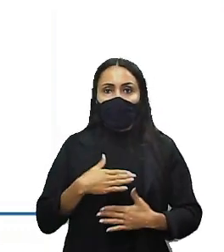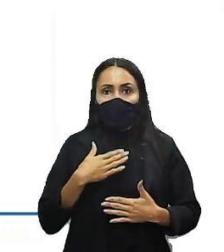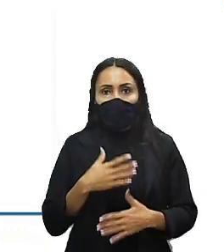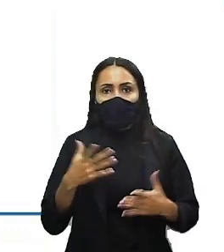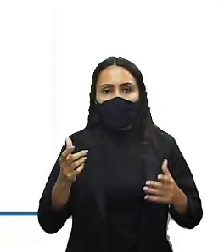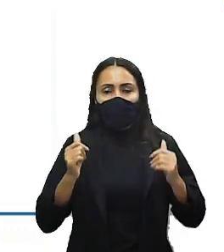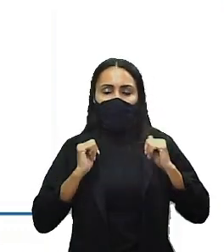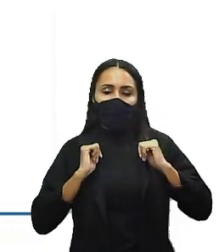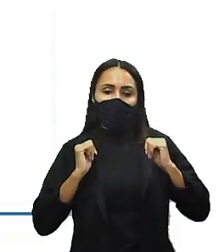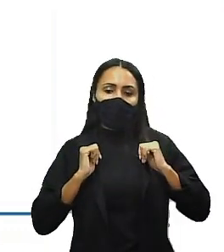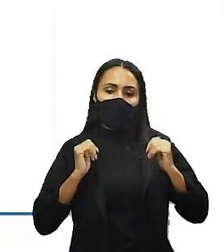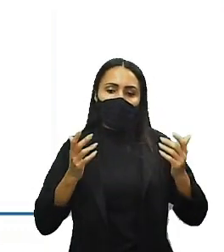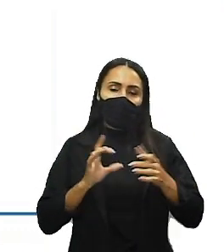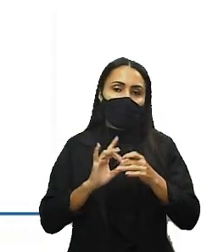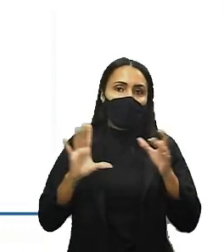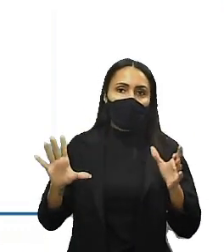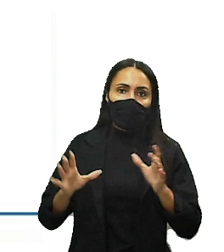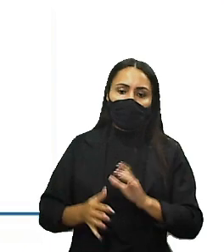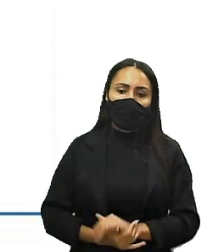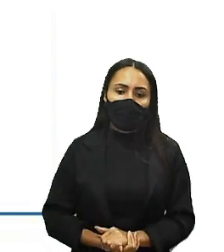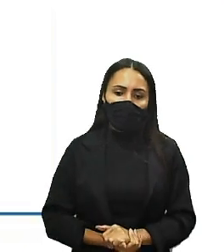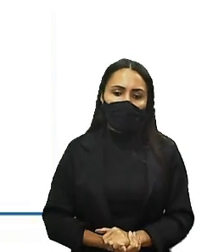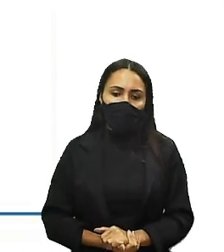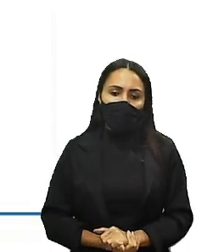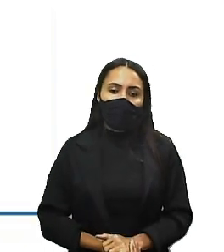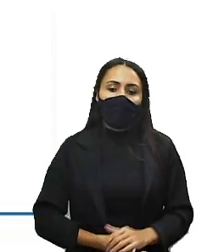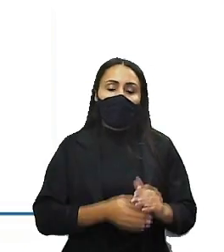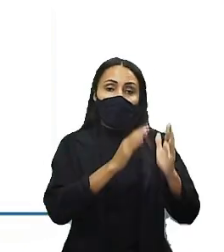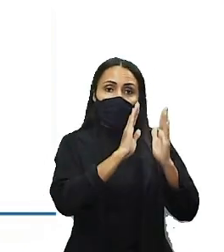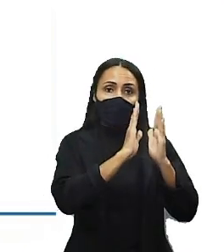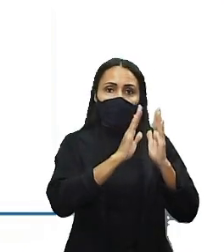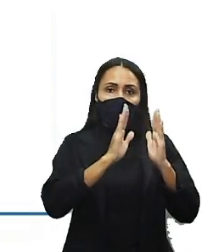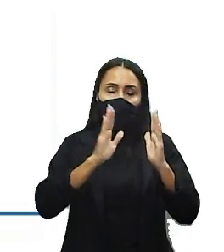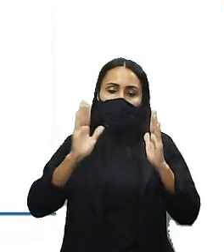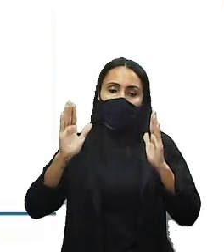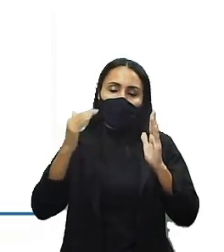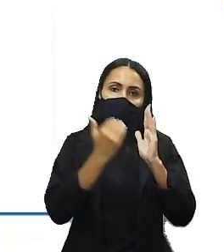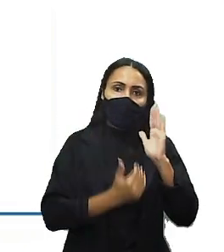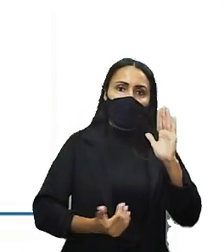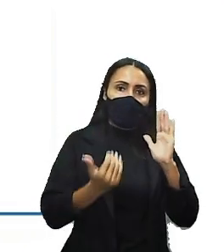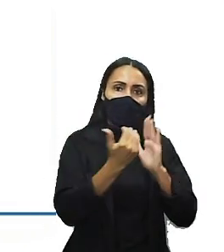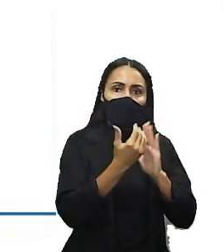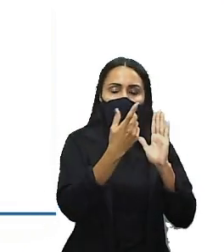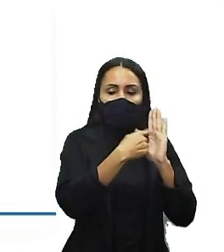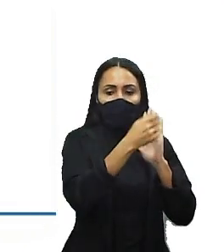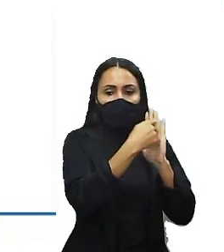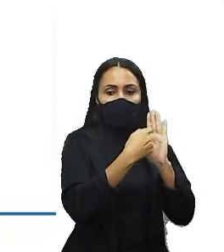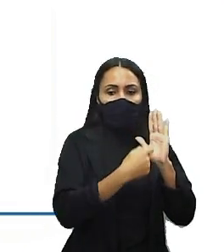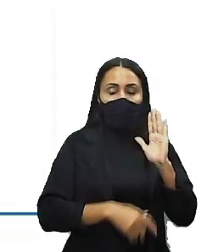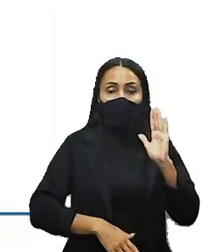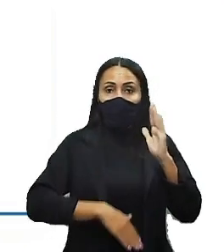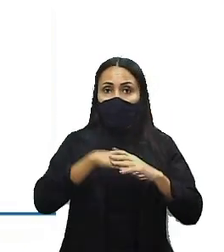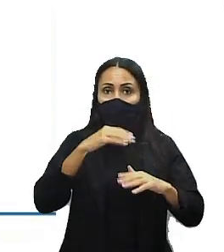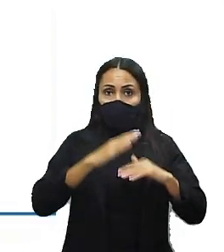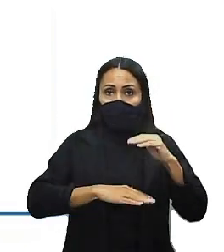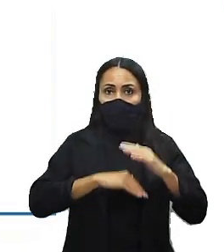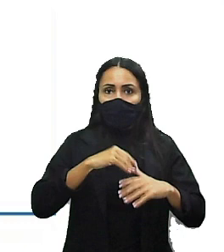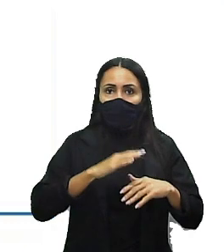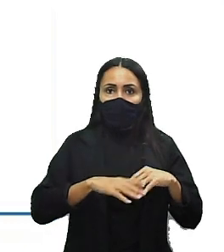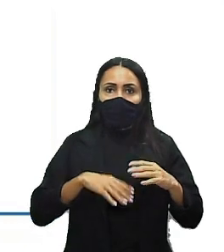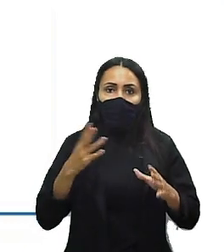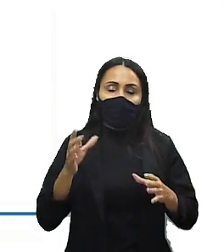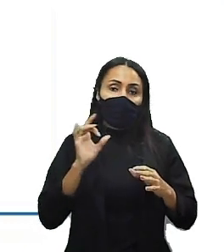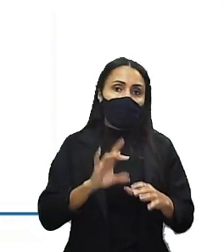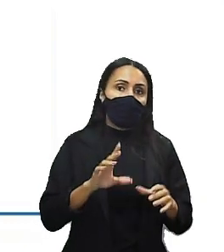mais, né, liberal. A biblioteca, não, vou além do que está escrito no script da profissão, ou seja, eu fico